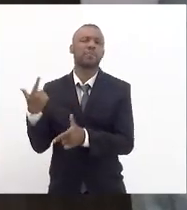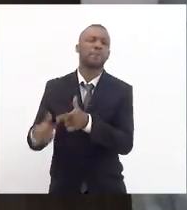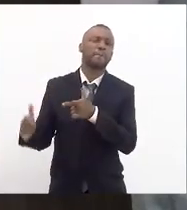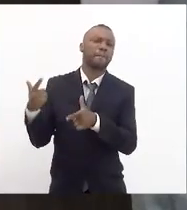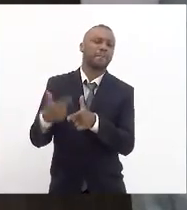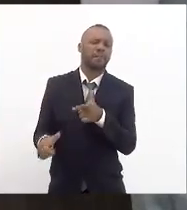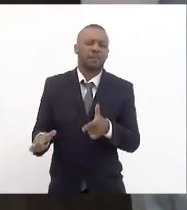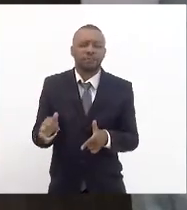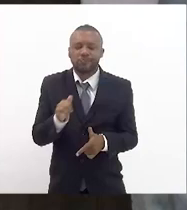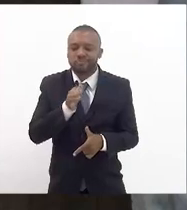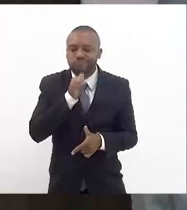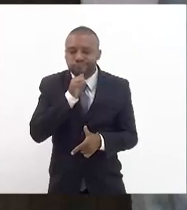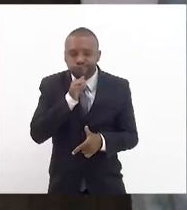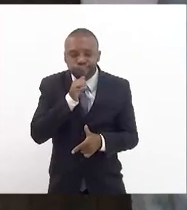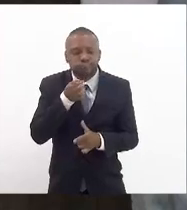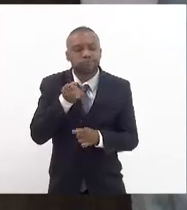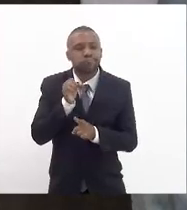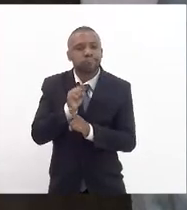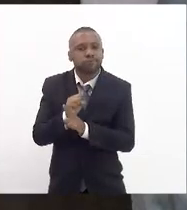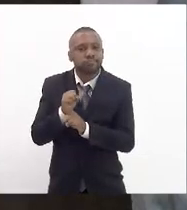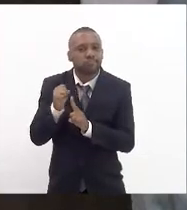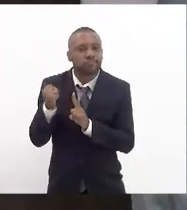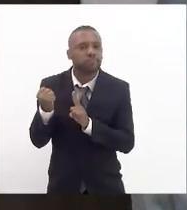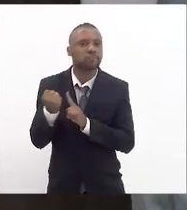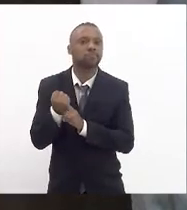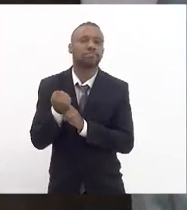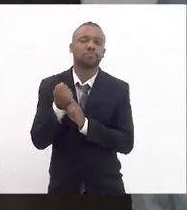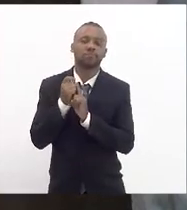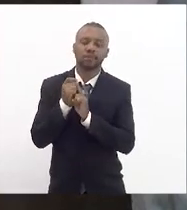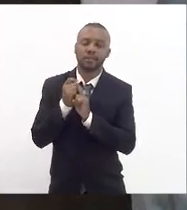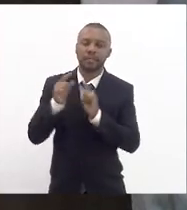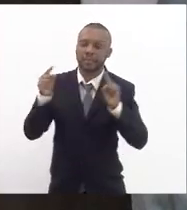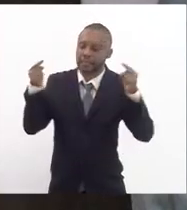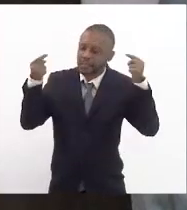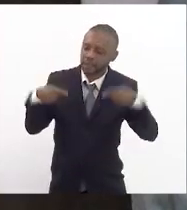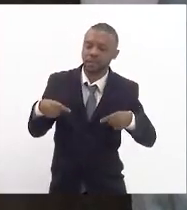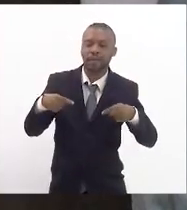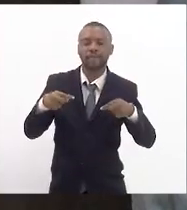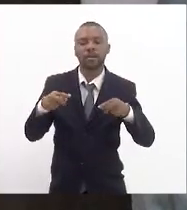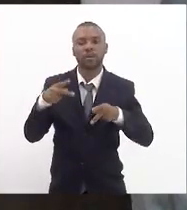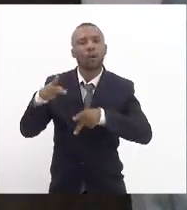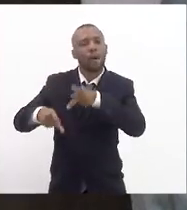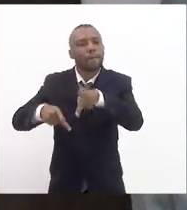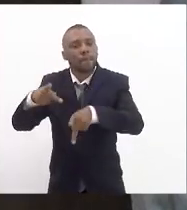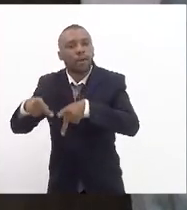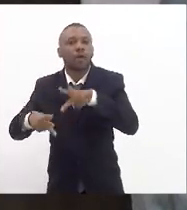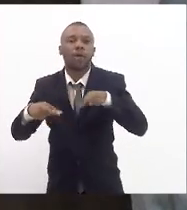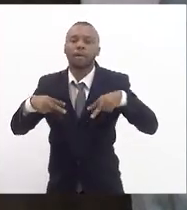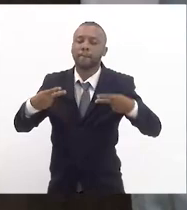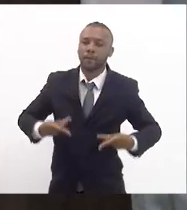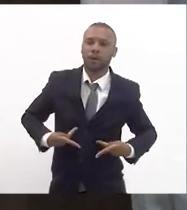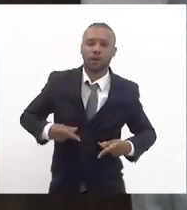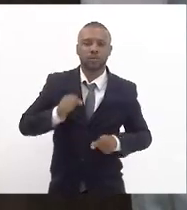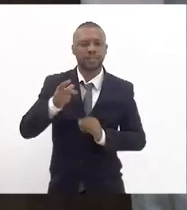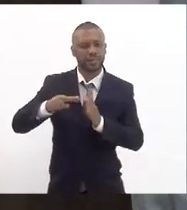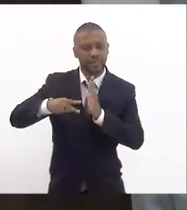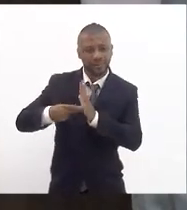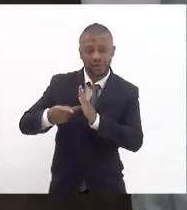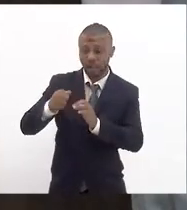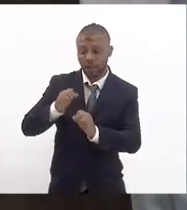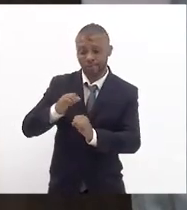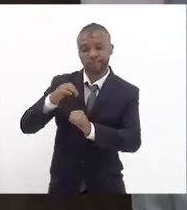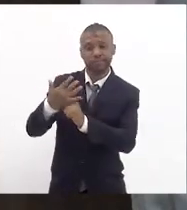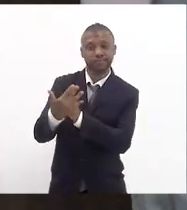lástima que é para toda a sociedade, desafia a própria humanidade, do que que representa a Covid-19 na vida das